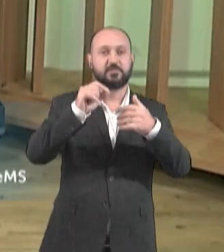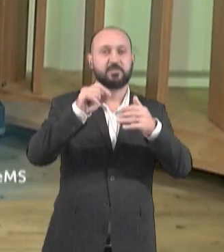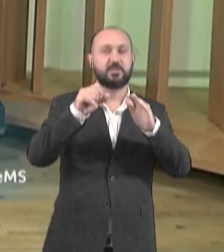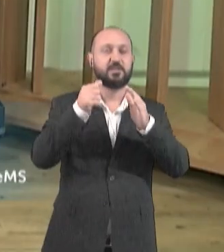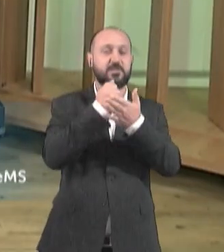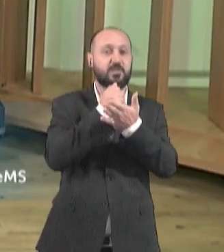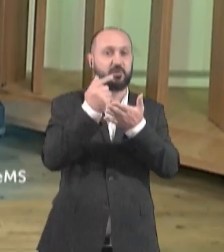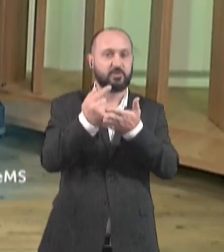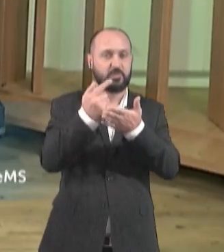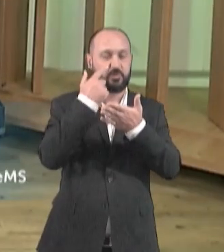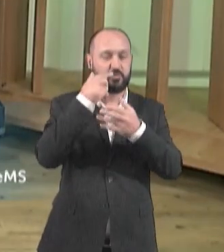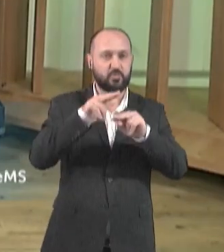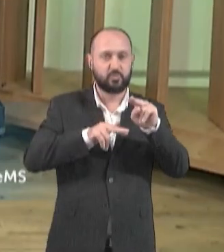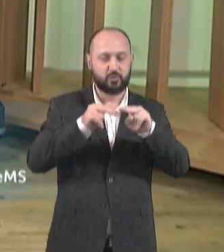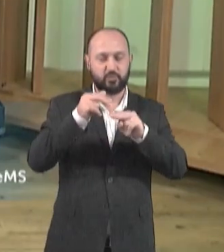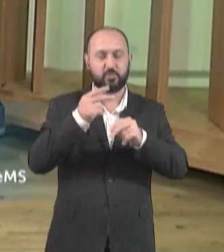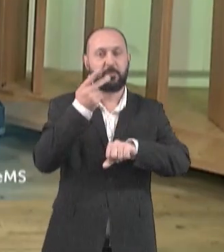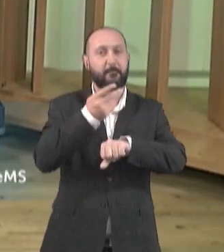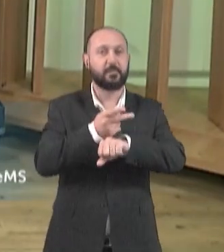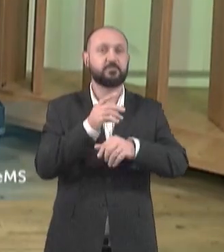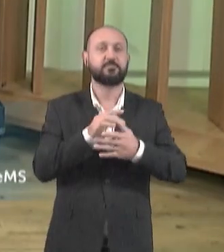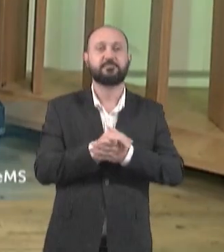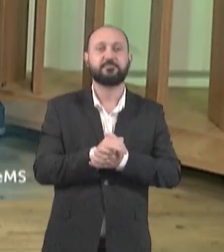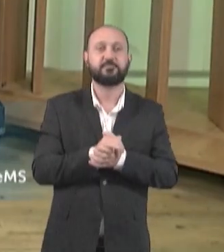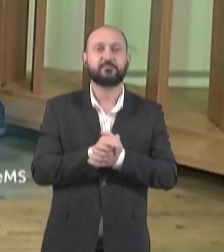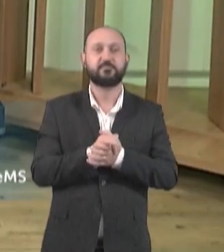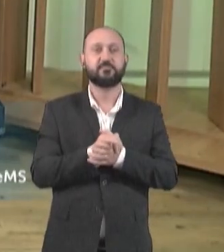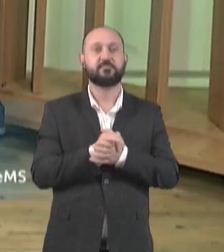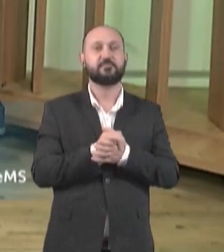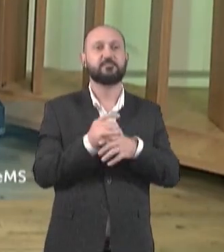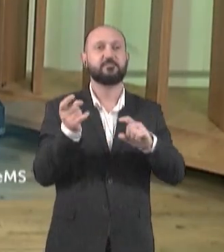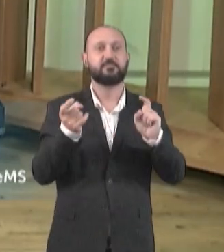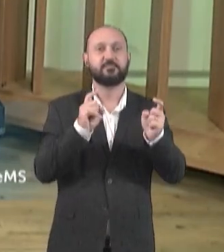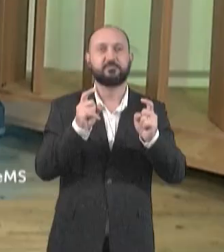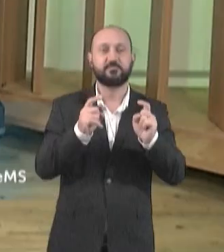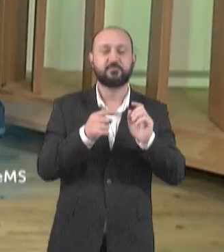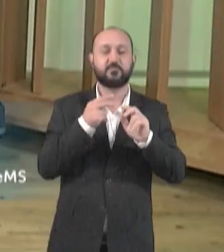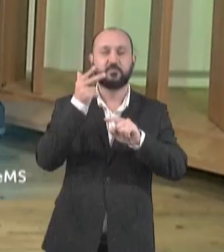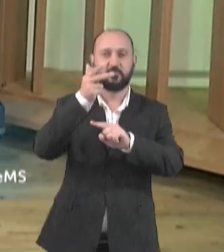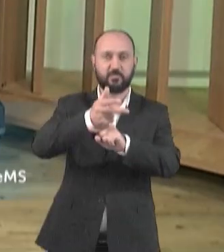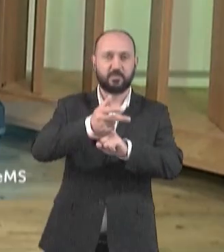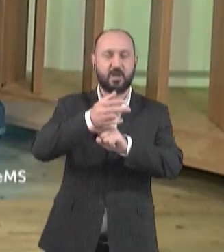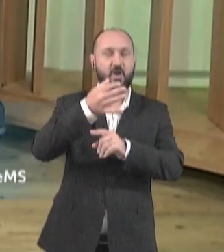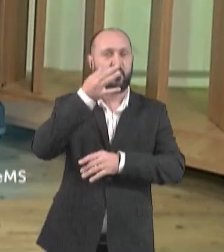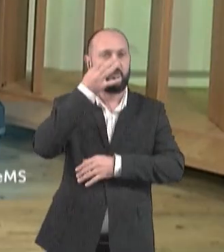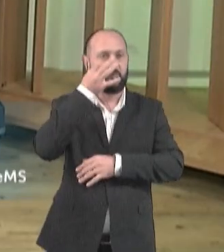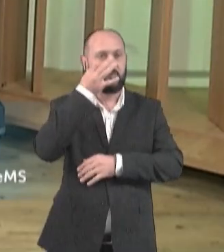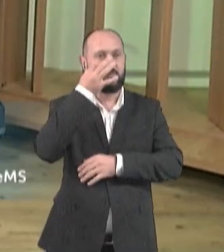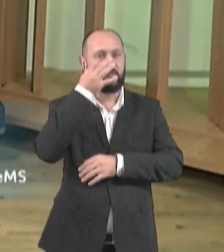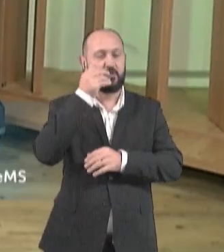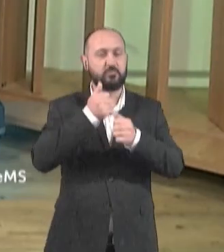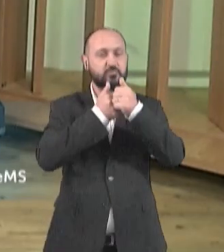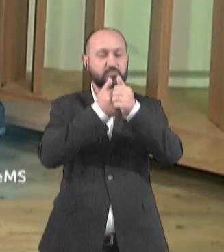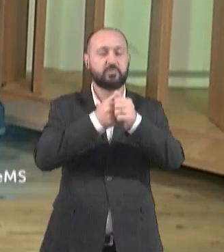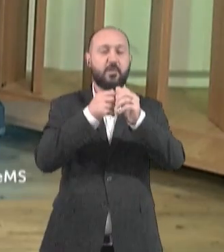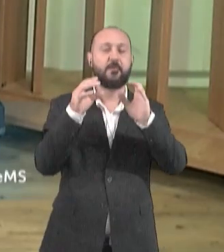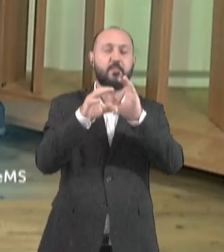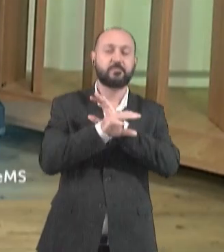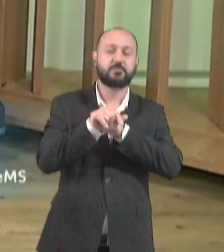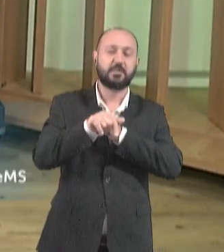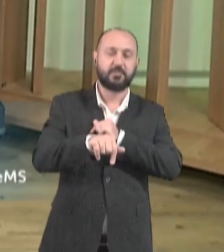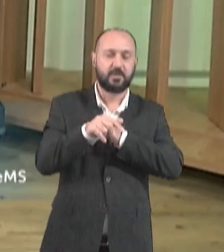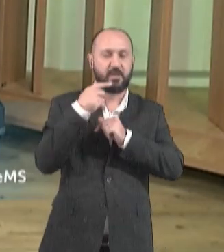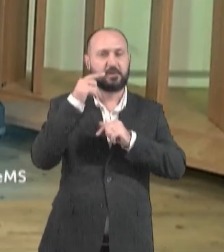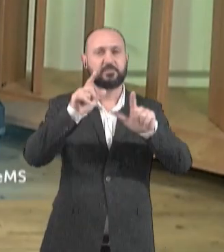dessa agenda do Junho Prata. É isso aí, né? Essa reunião de hoje, transmissão ao vivo, cobertura completa de todos os veículos aqui